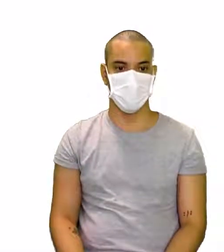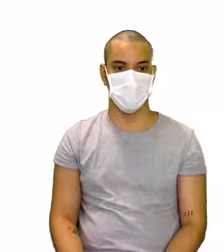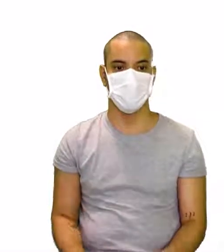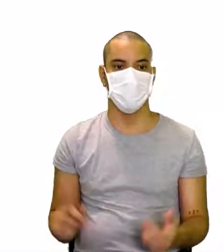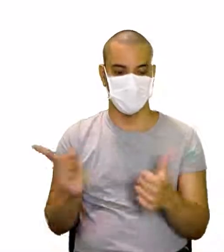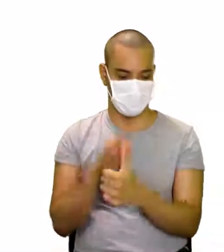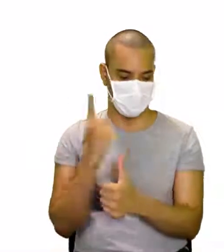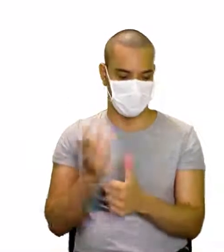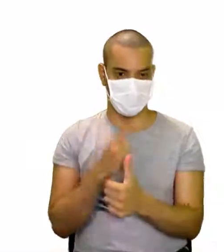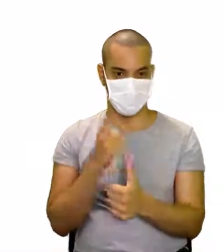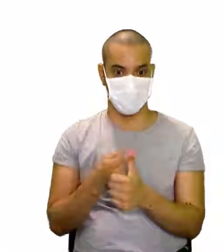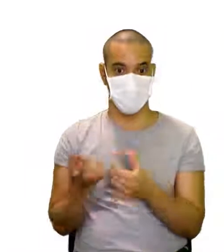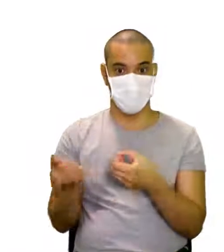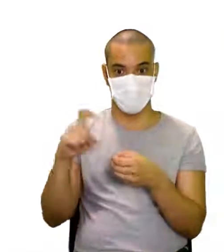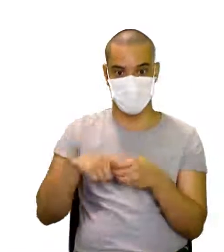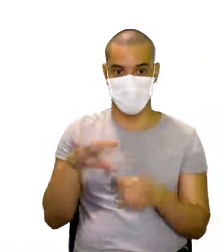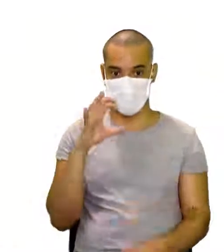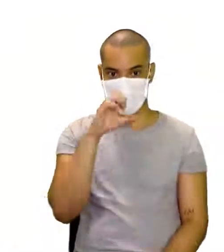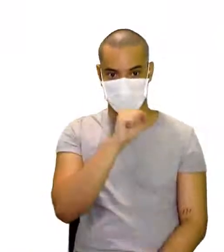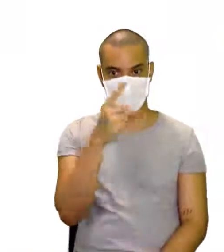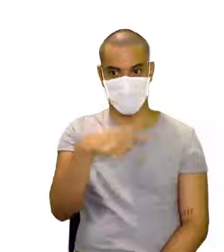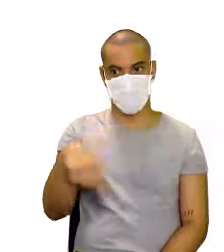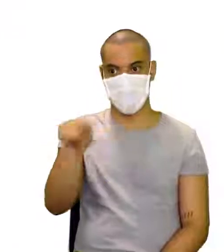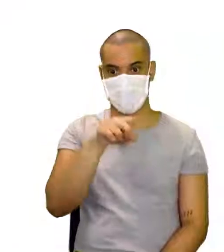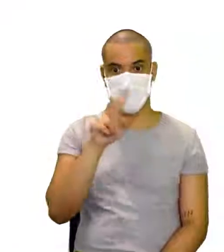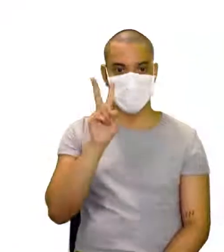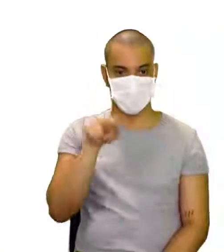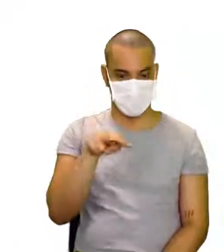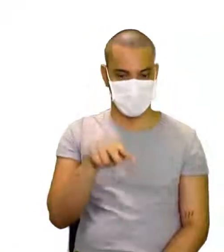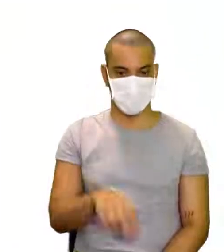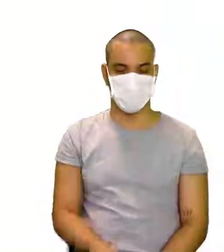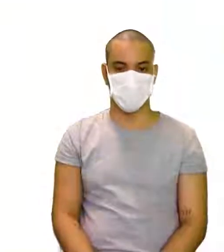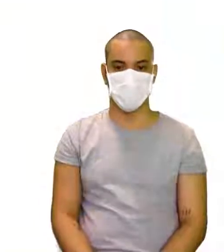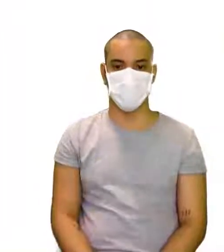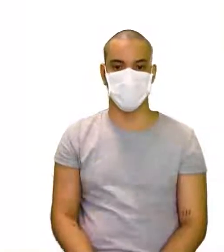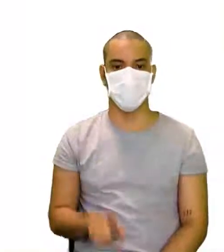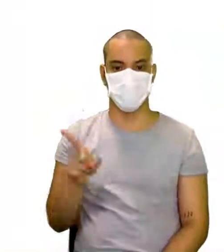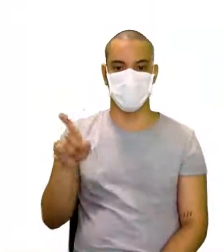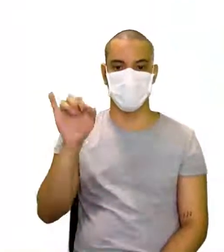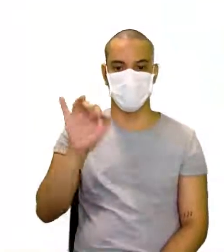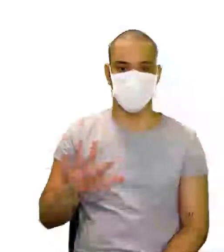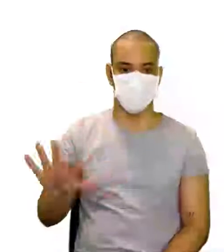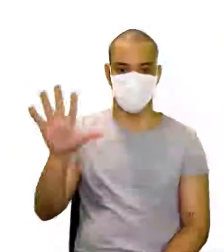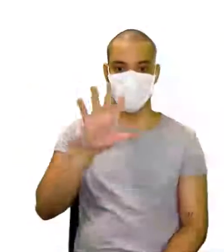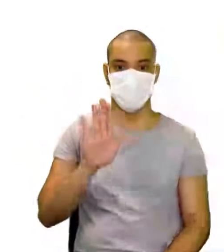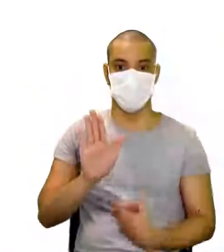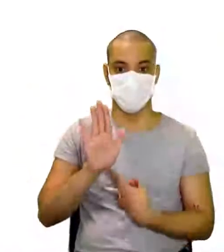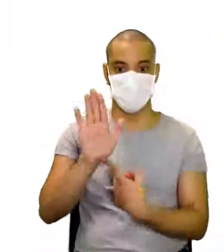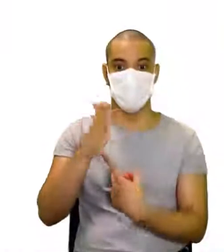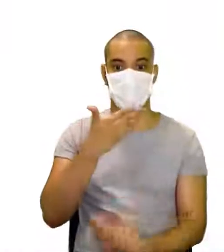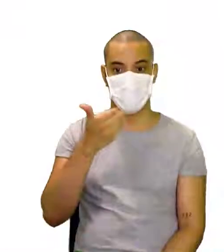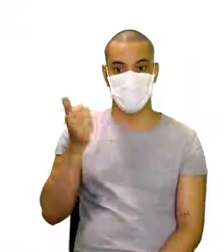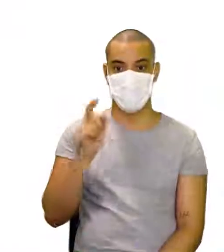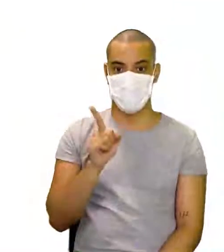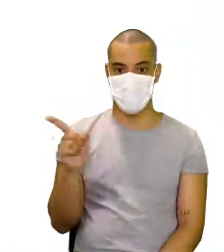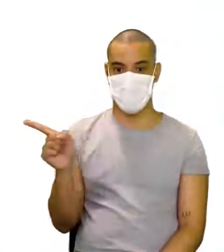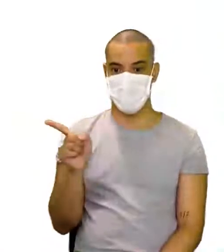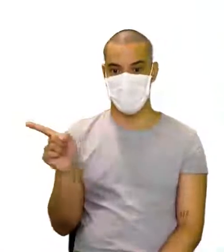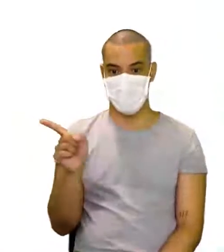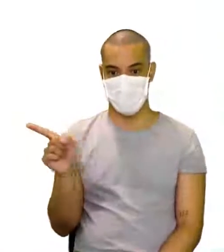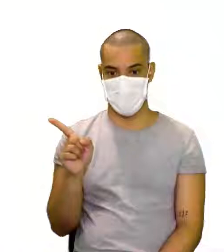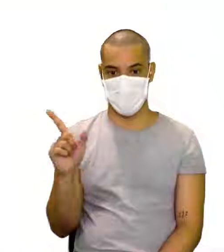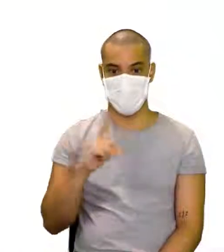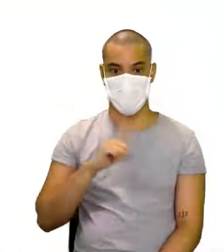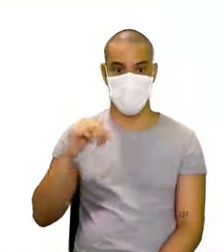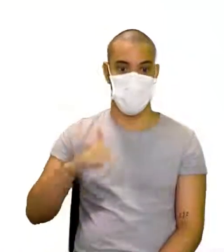primeira propriedade. Deixa eu voltar aqui rapidinho para vocês verem, olha só. Ó, aqui essa figura pode mostrar melhor. Nós temos